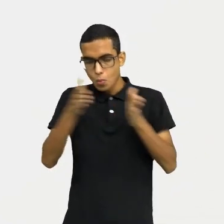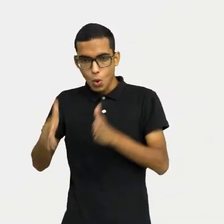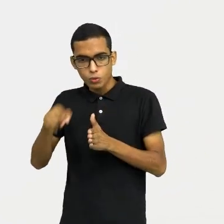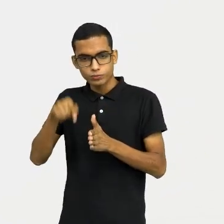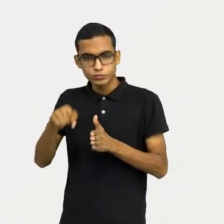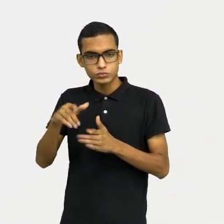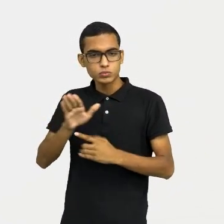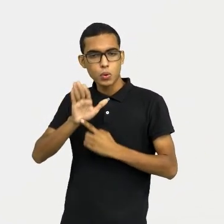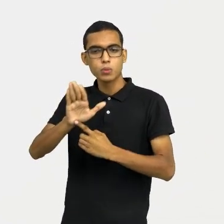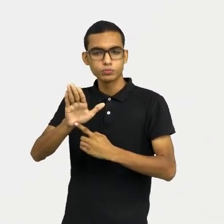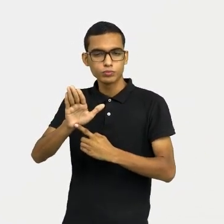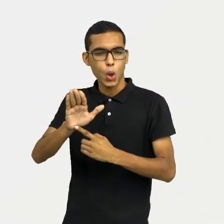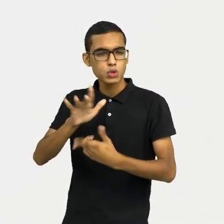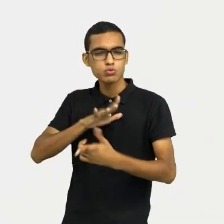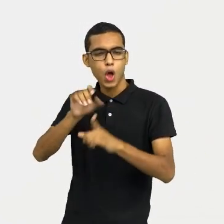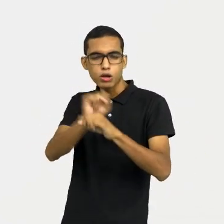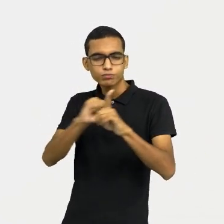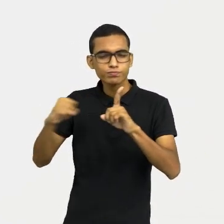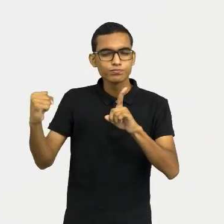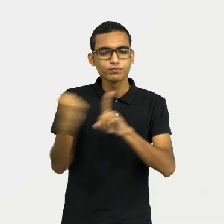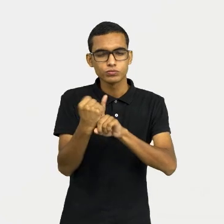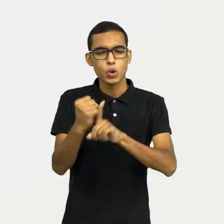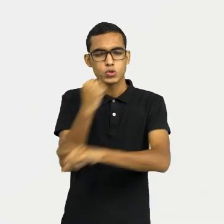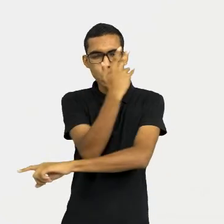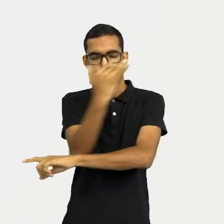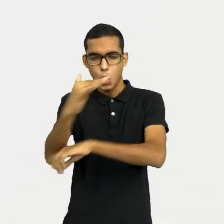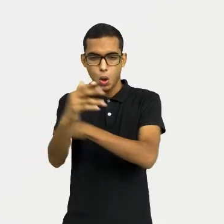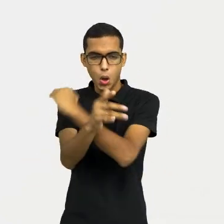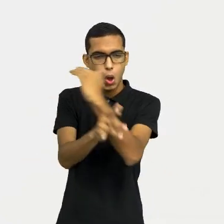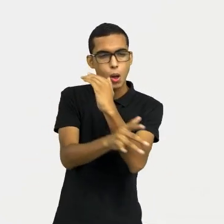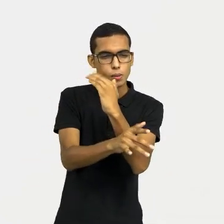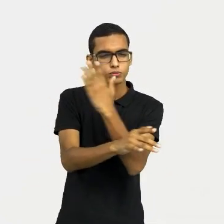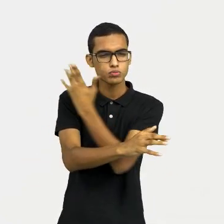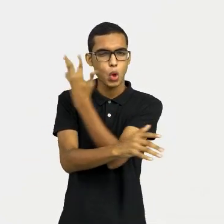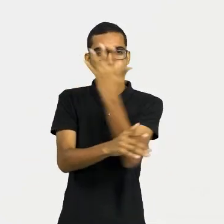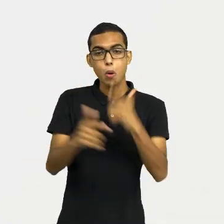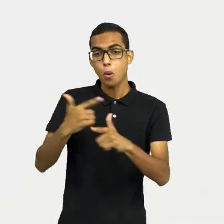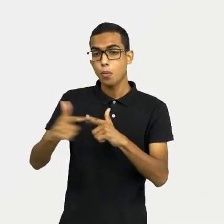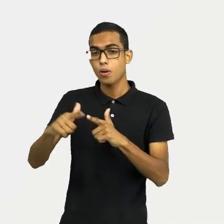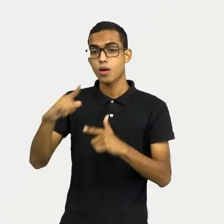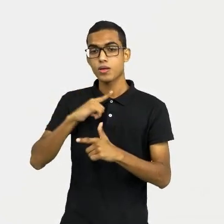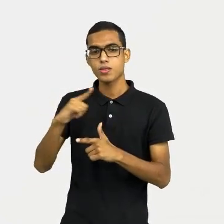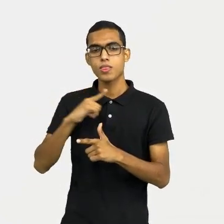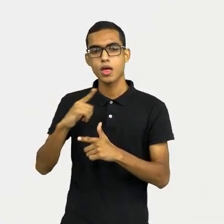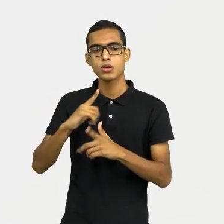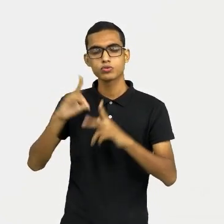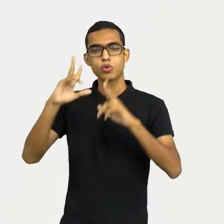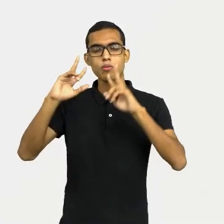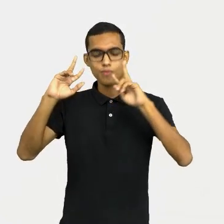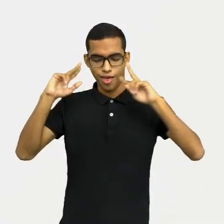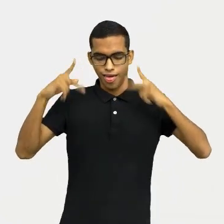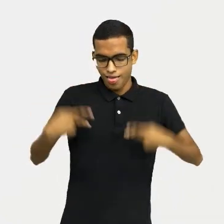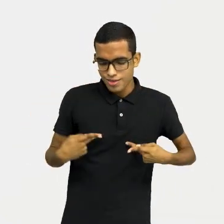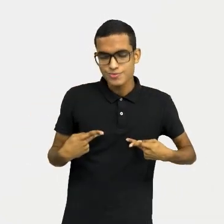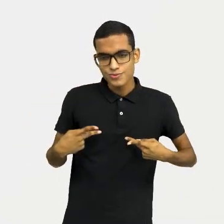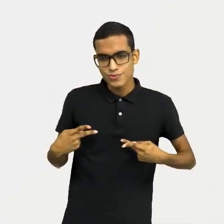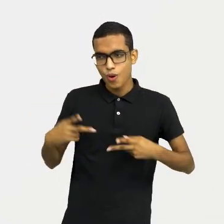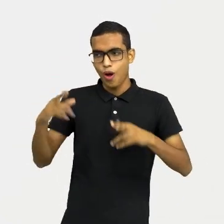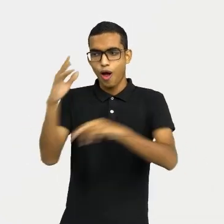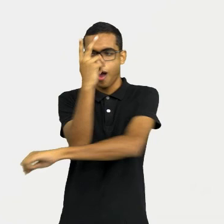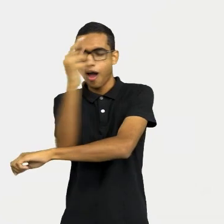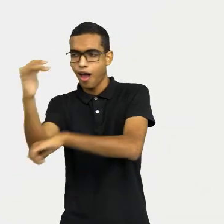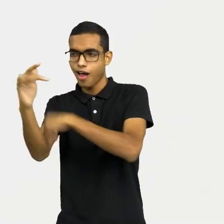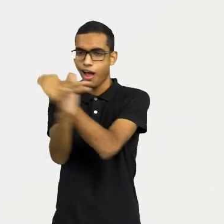aos impactos socioambientais ocasionados pela relação ser humano e natureza, onde aponta